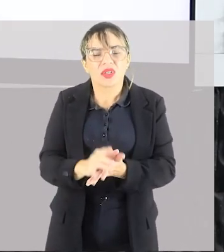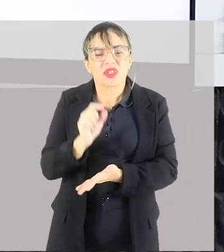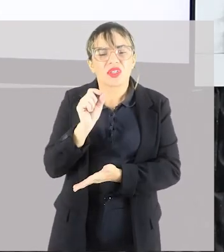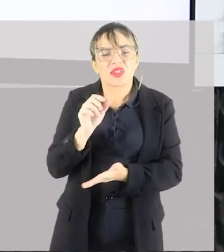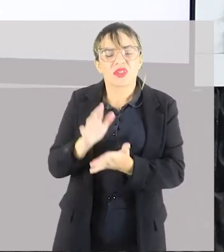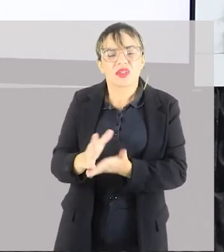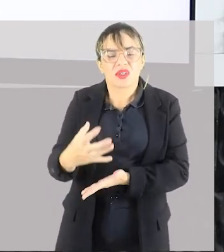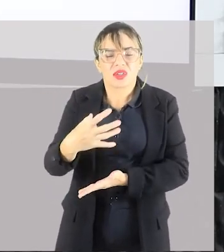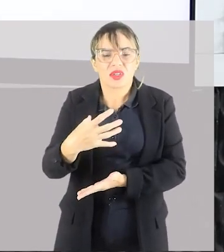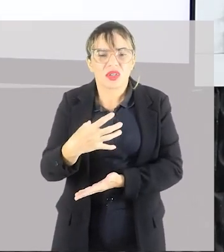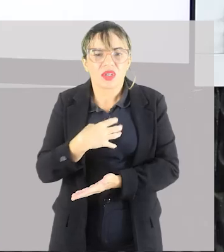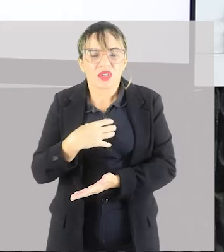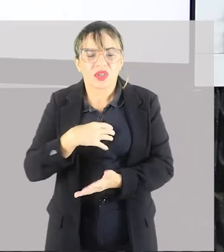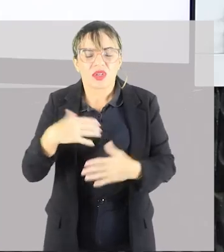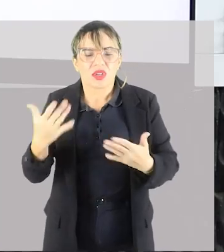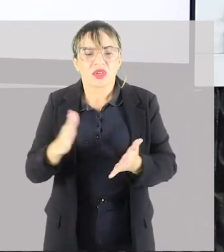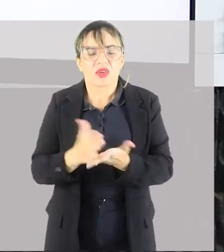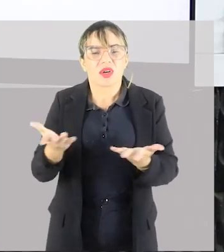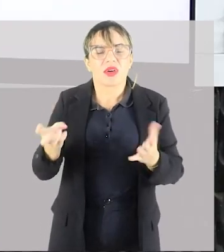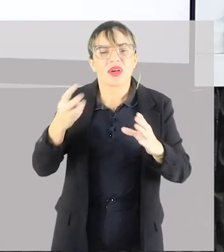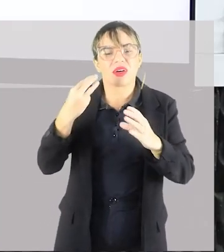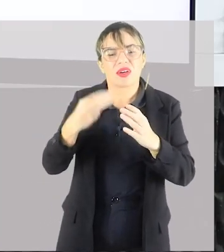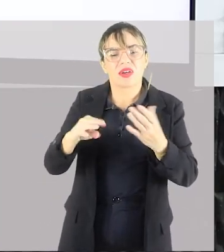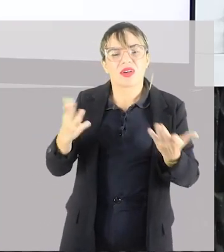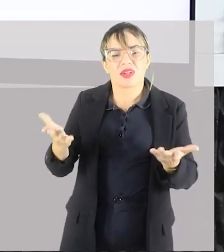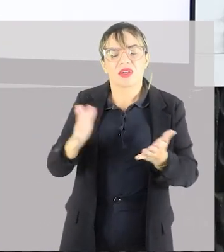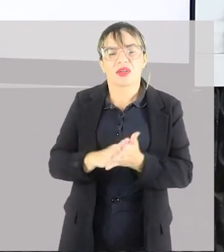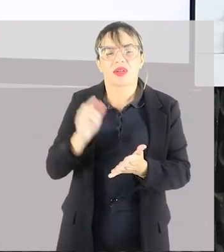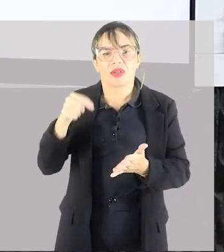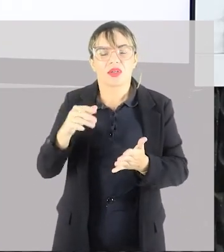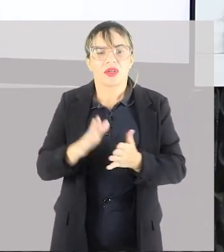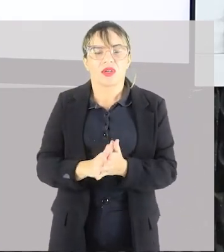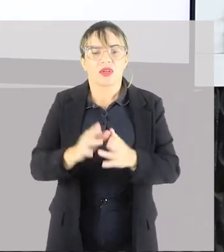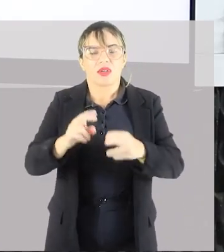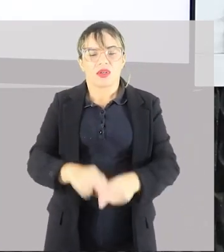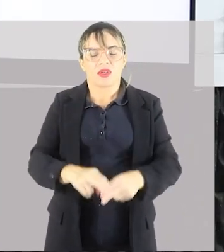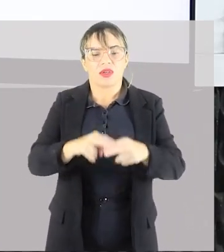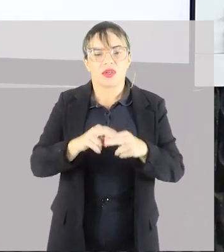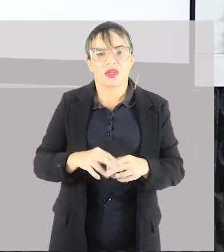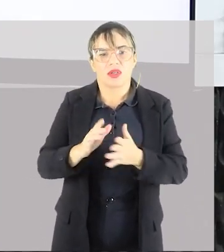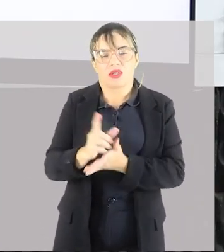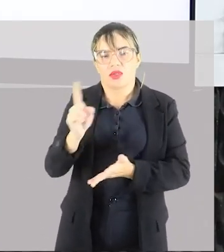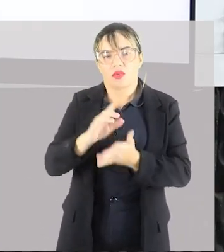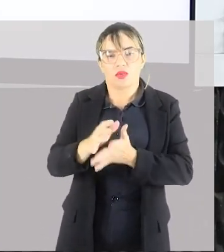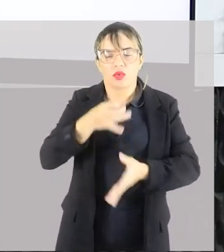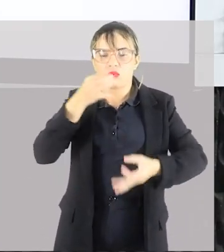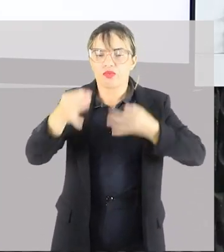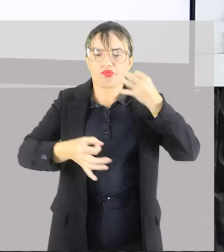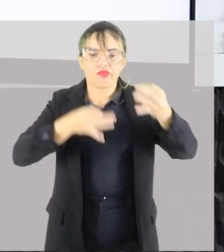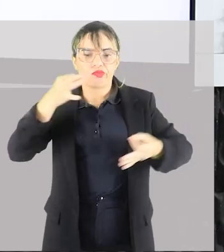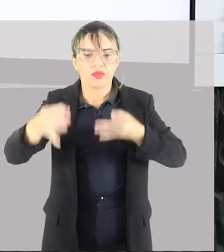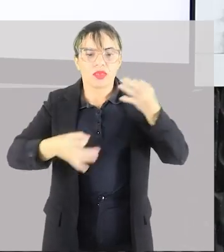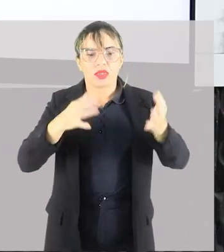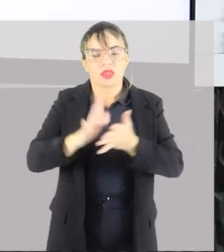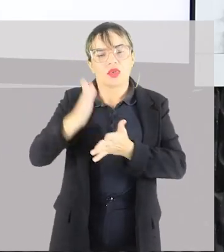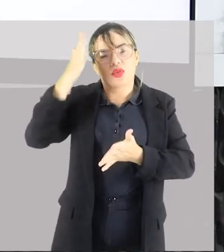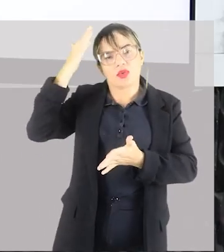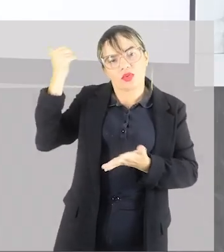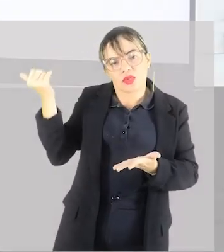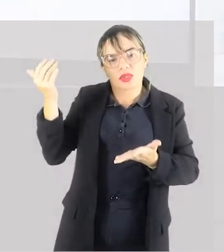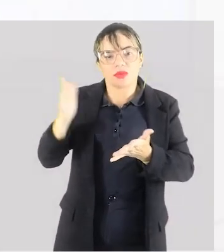é a mensagem, ou não traz mensagem alguma? Enfim, o questionamento tem que partir disso. Não de um julgamento de alguma coisa que você não